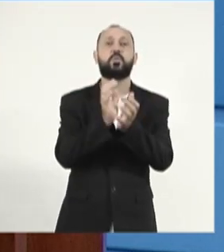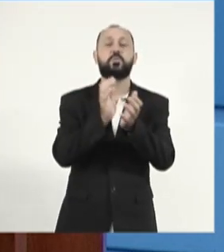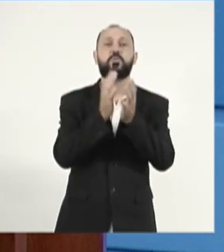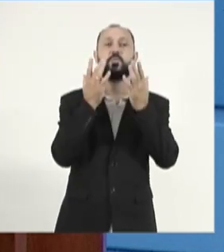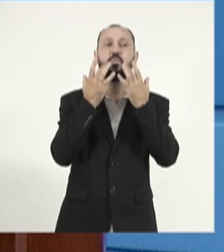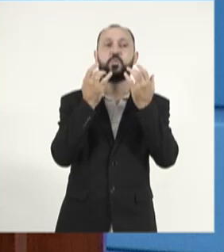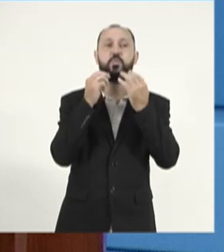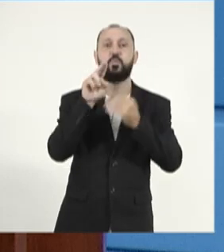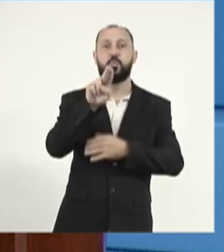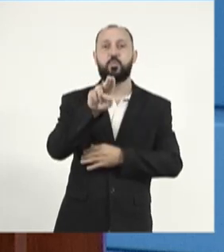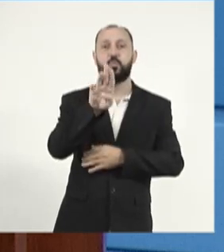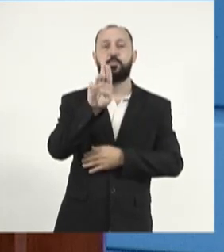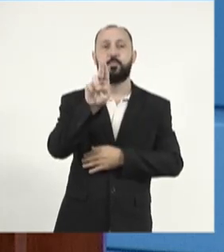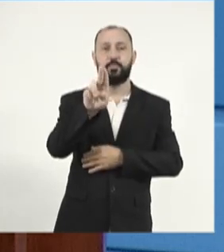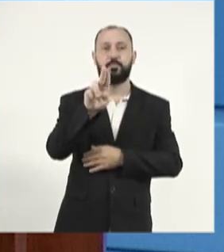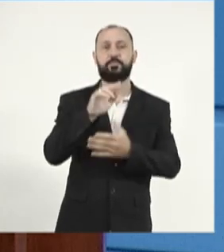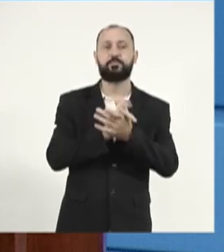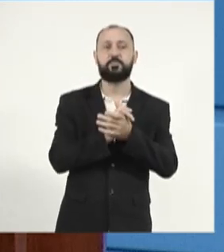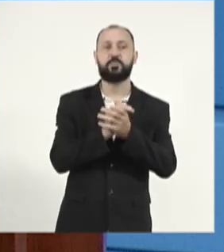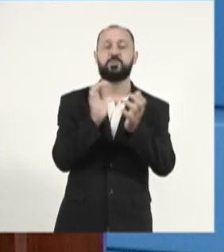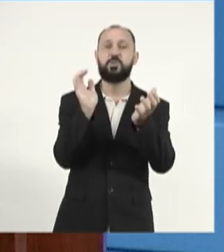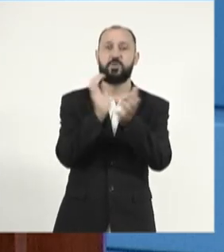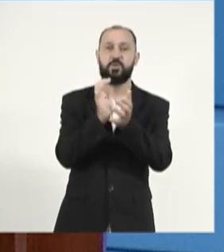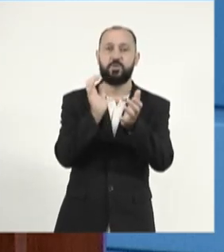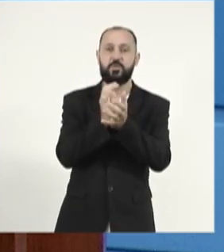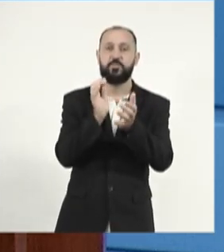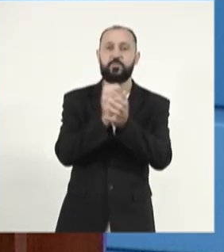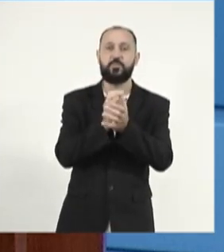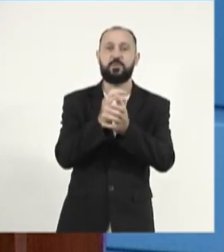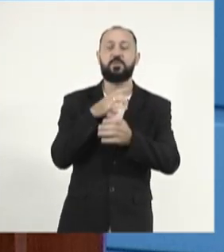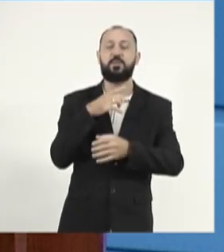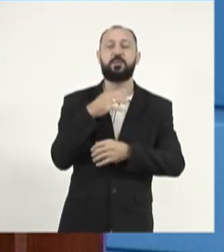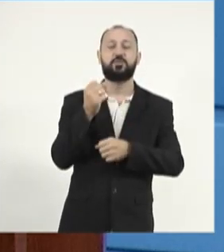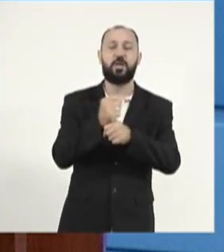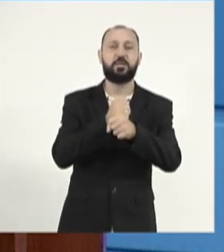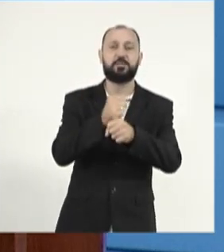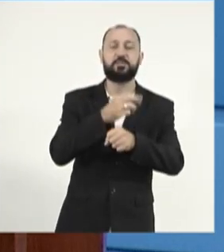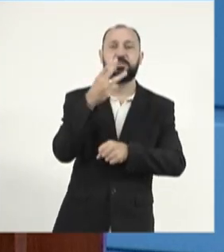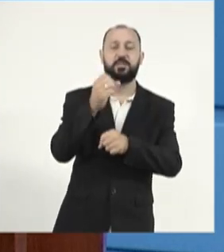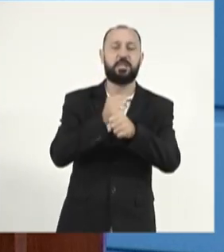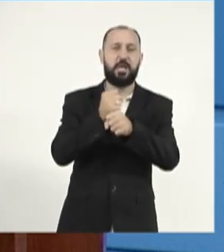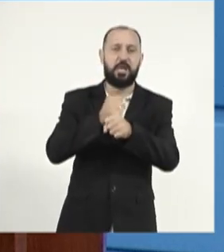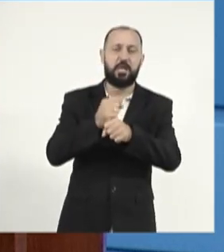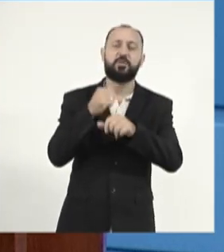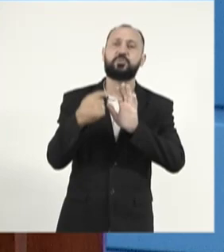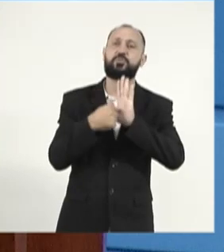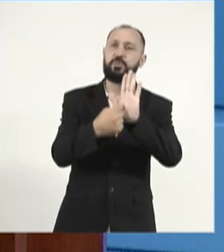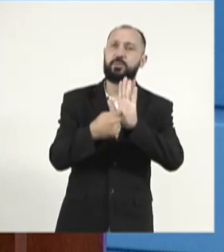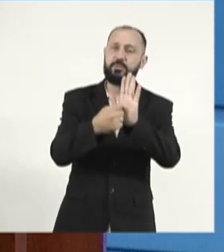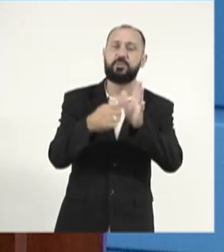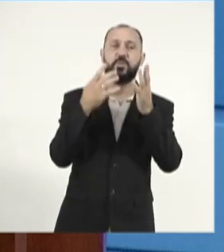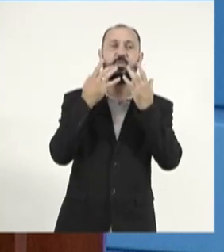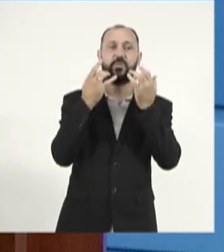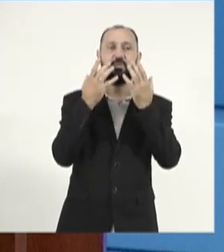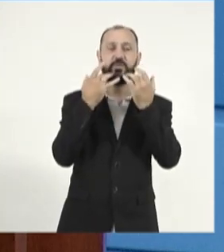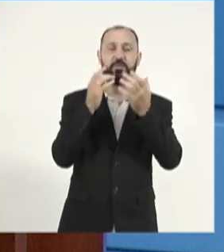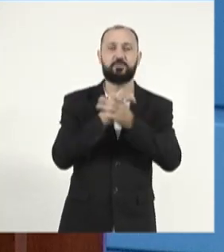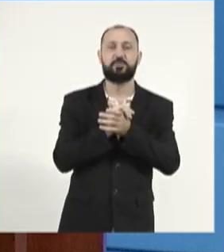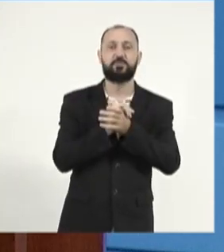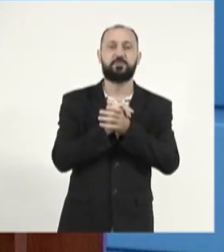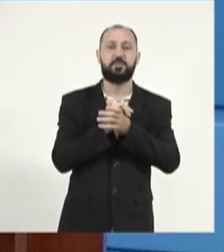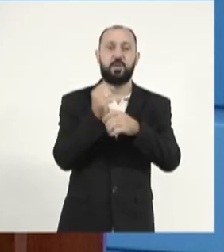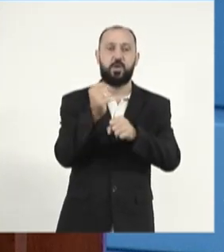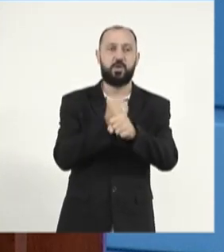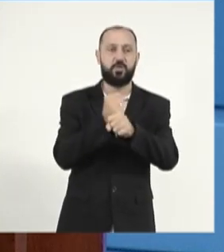teatral chamado UBU. Esse grupo tem mais de 30 anos de exercício e de apresentações teatrais, e